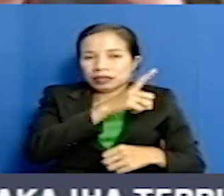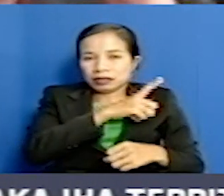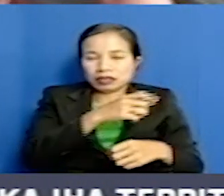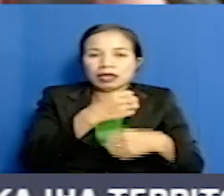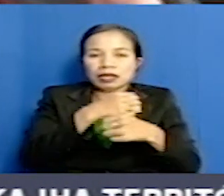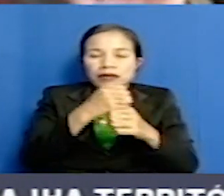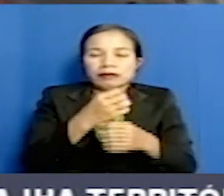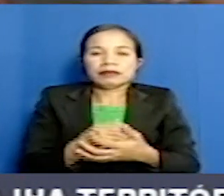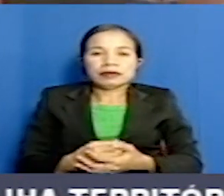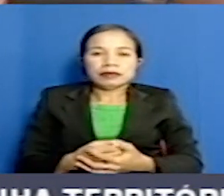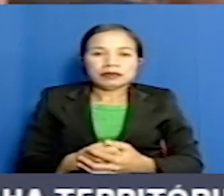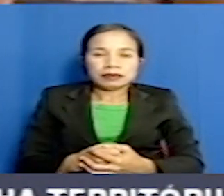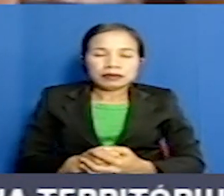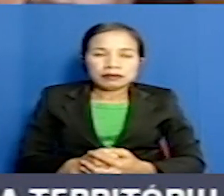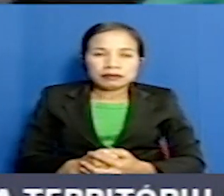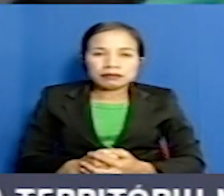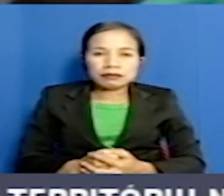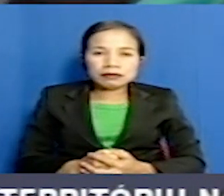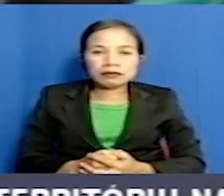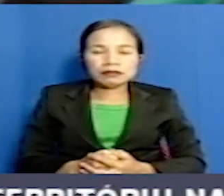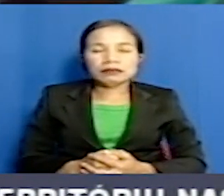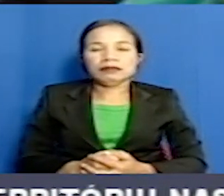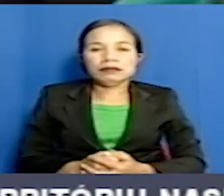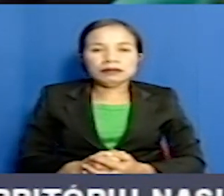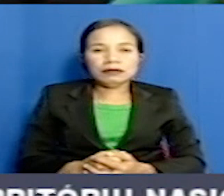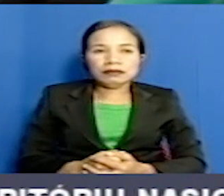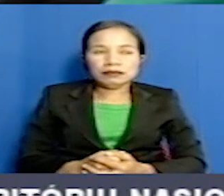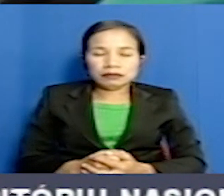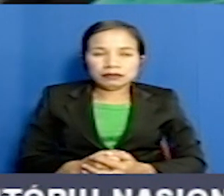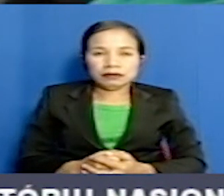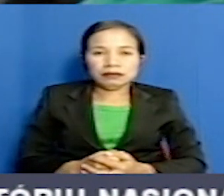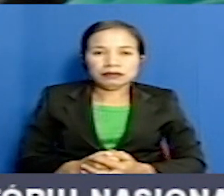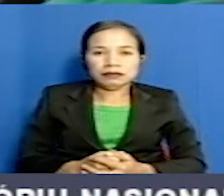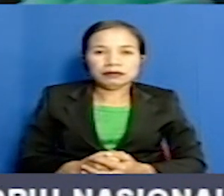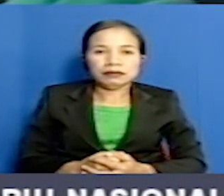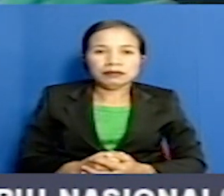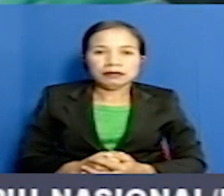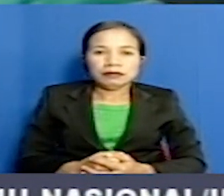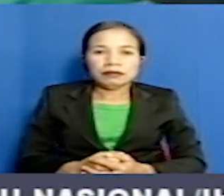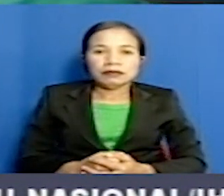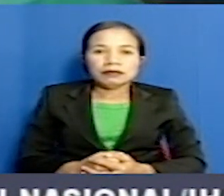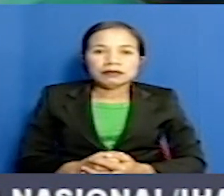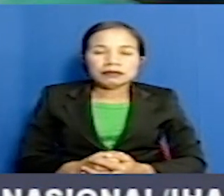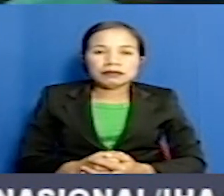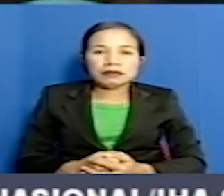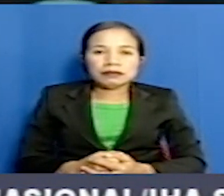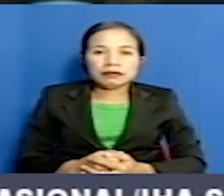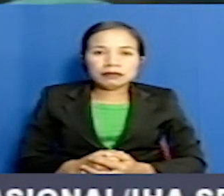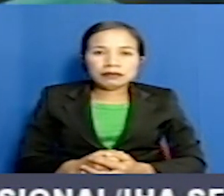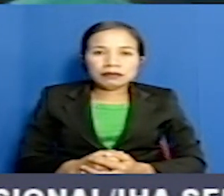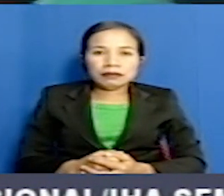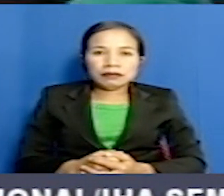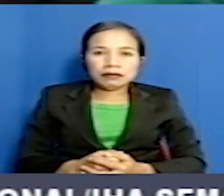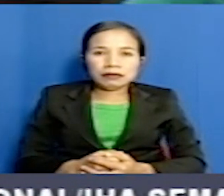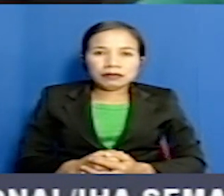Halona. Tenho visão, tenho missão, né? Aquele que tem ele de vá. É claro que pode ver a aula bela,